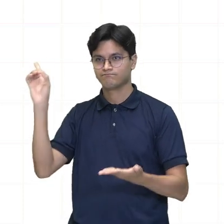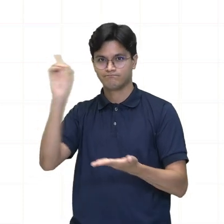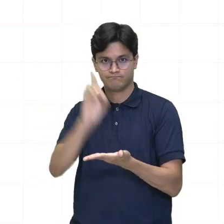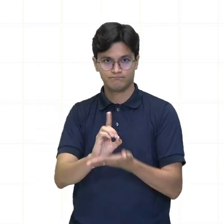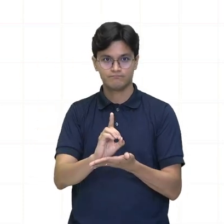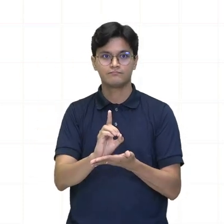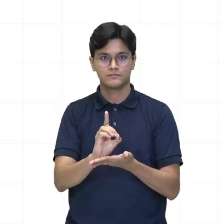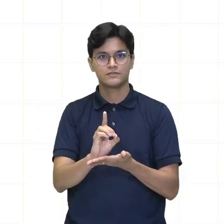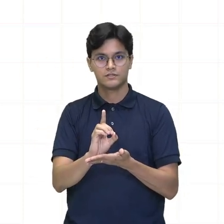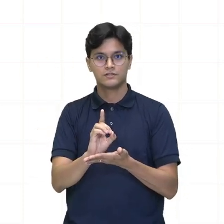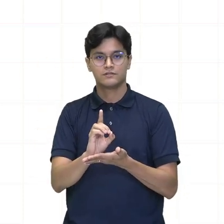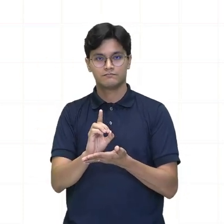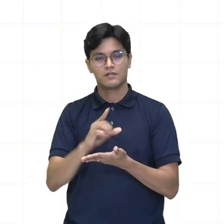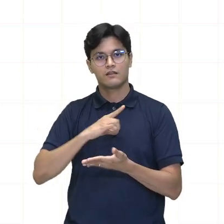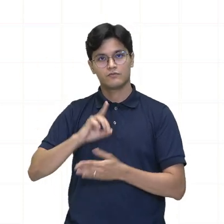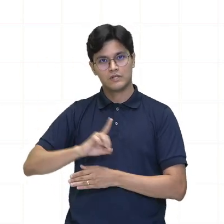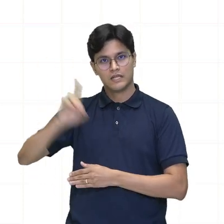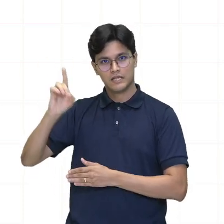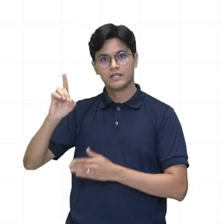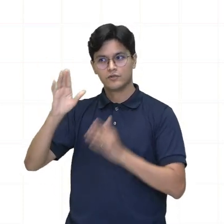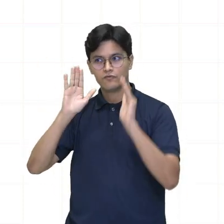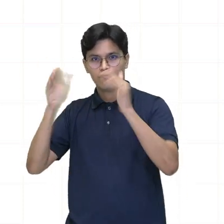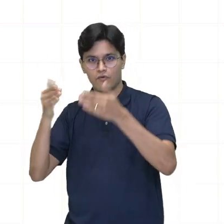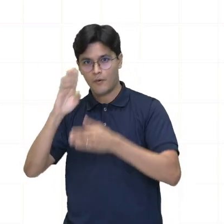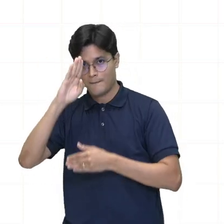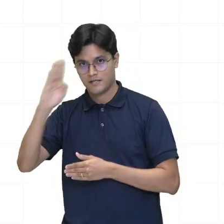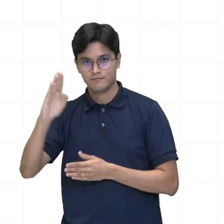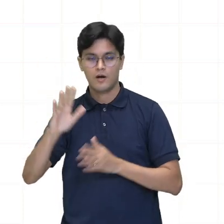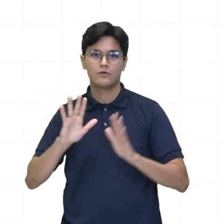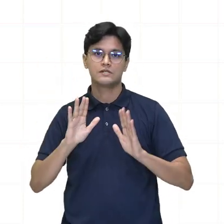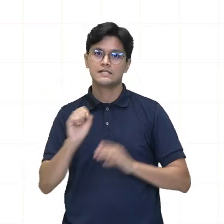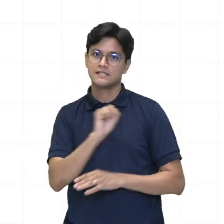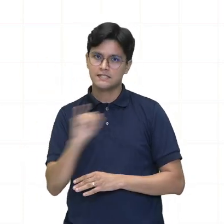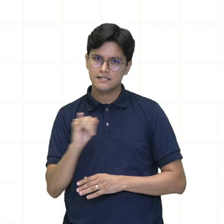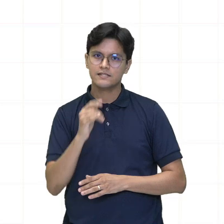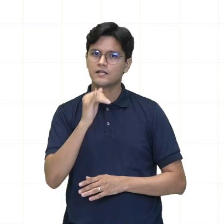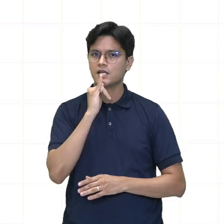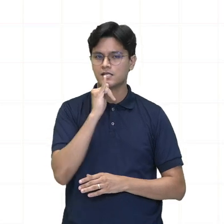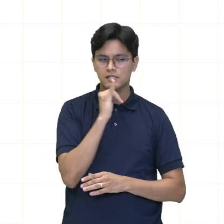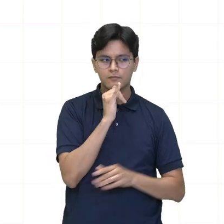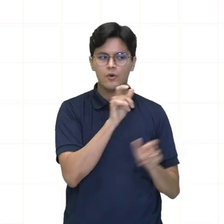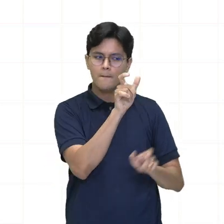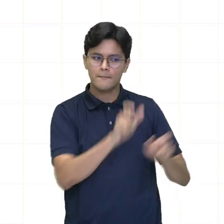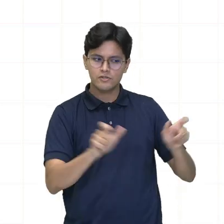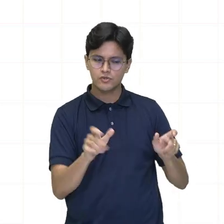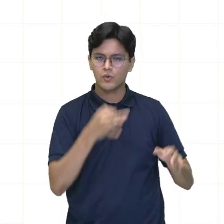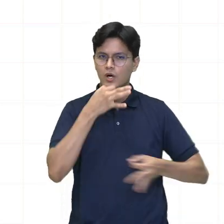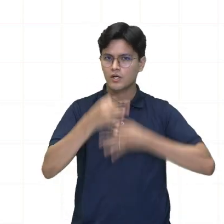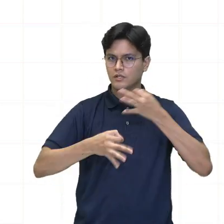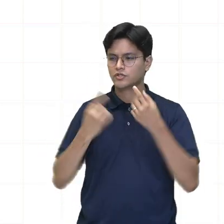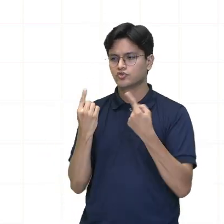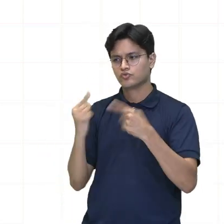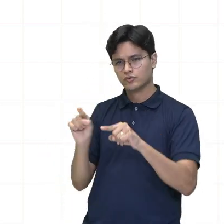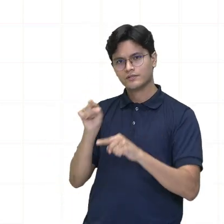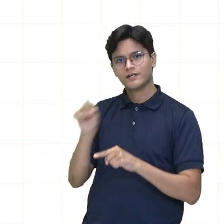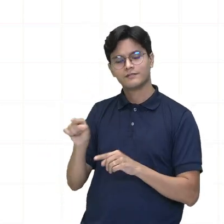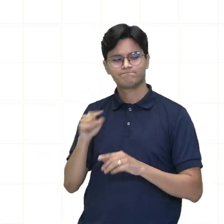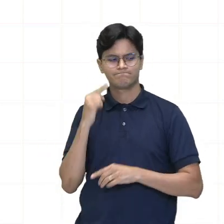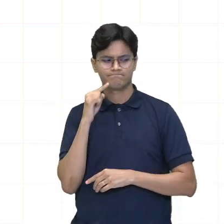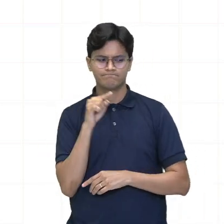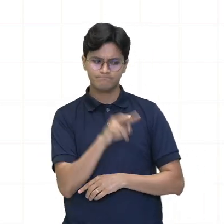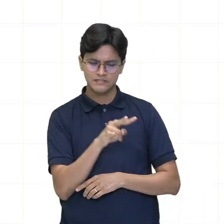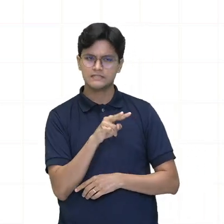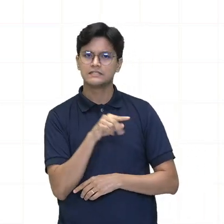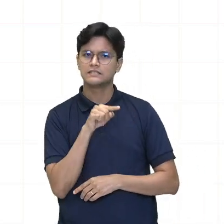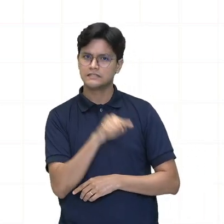universo. Quem discordava dessa doutrina era considerado pecador. Por quê, professora? Porque tudo